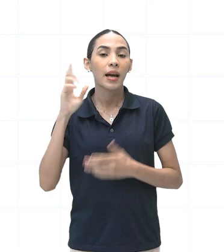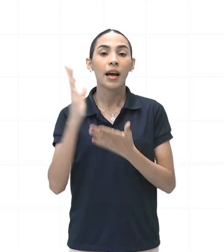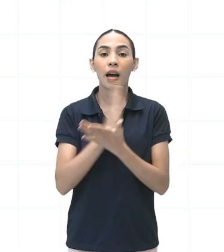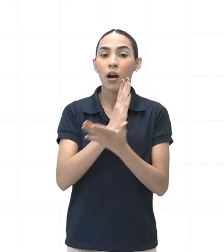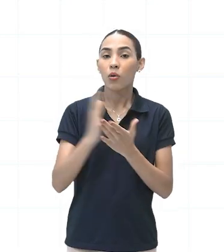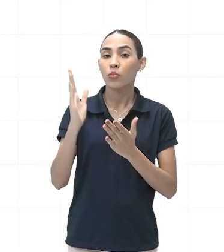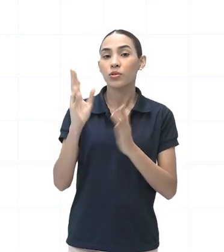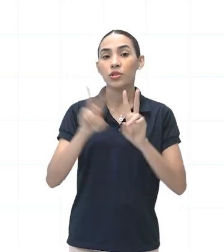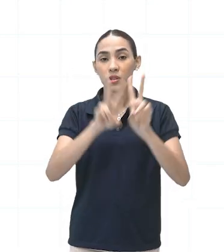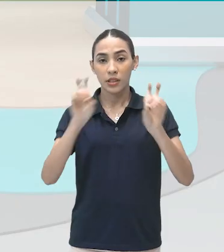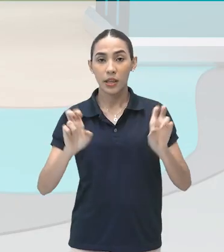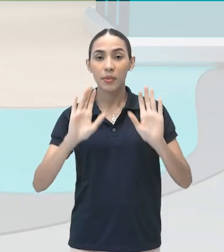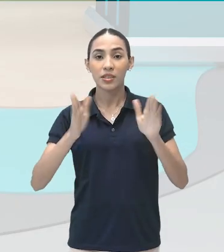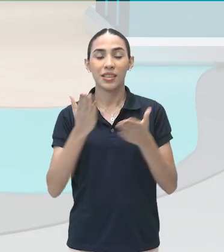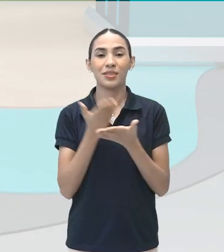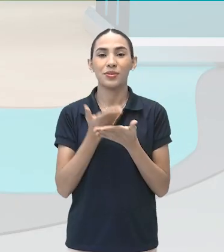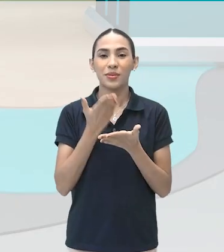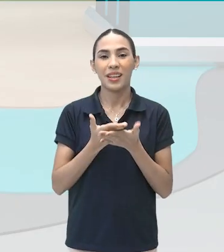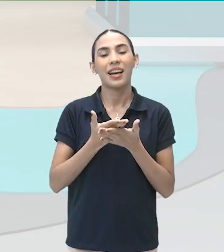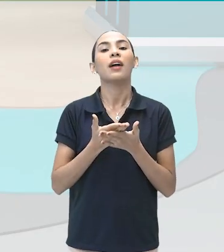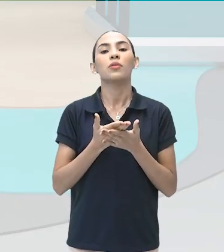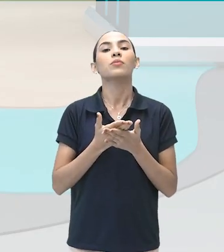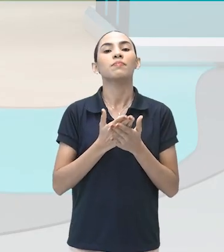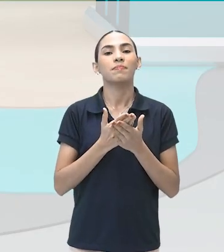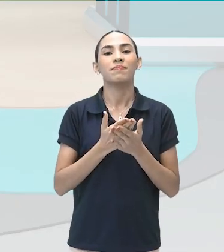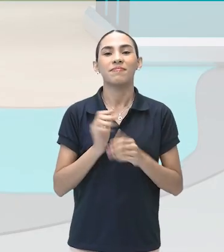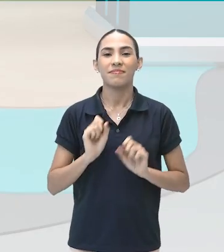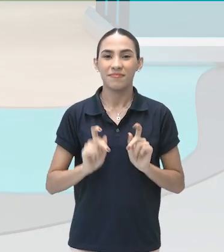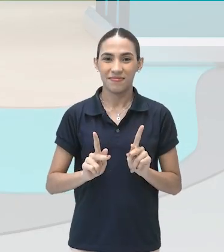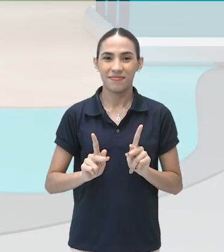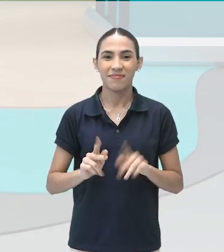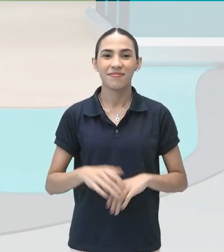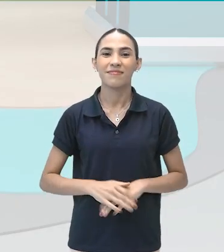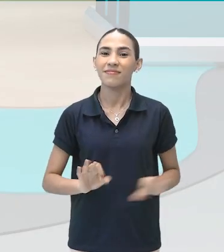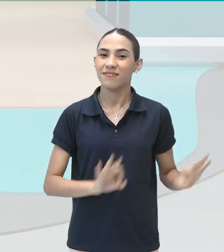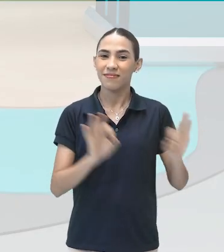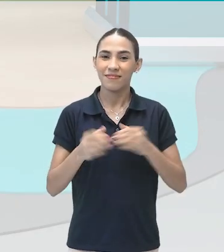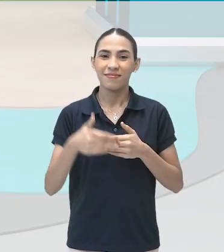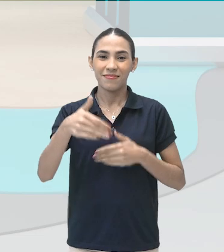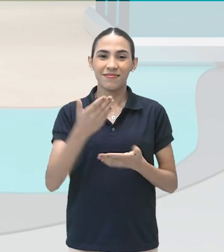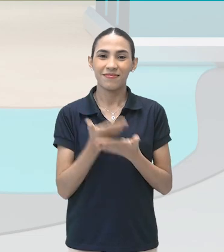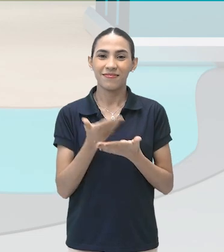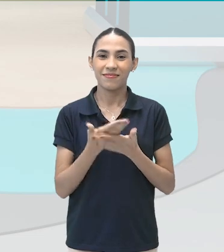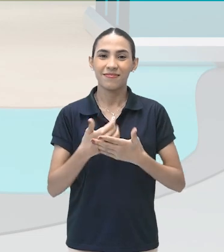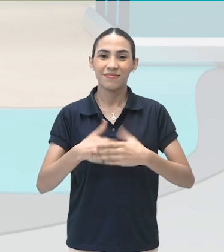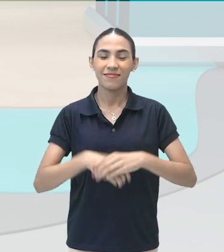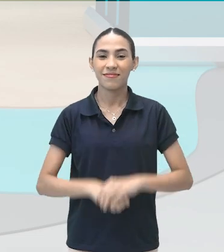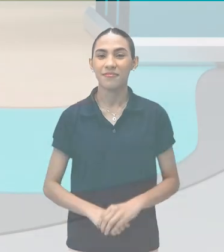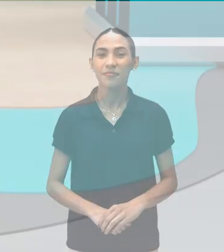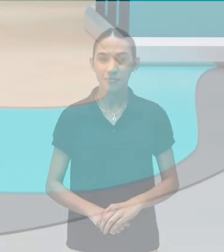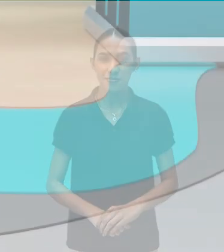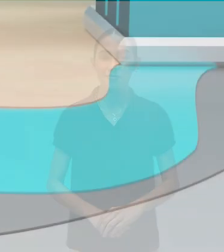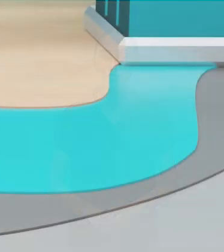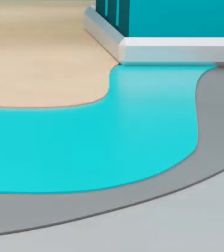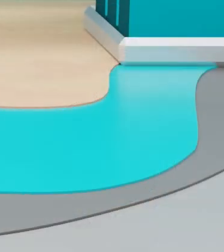alguns pontos que já foram estudados durante as nossas aulas, ok? Então, vamos à nossa revisão.